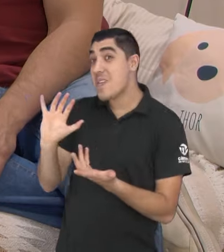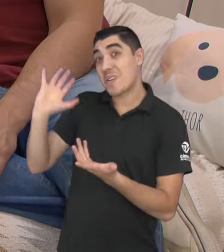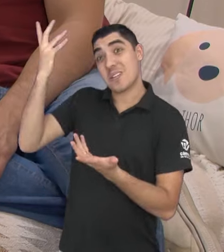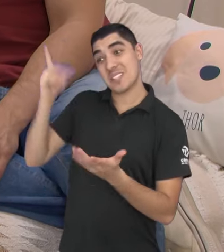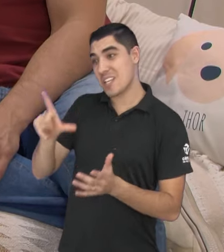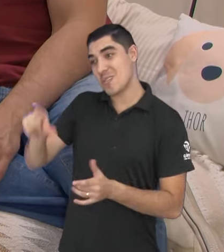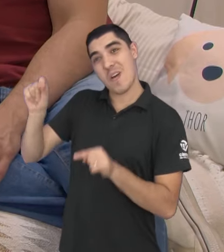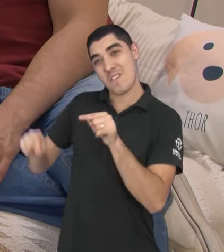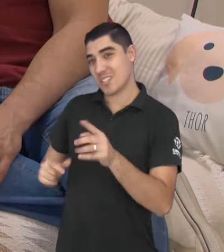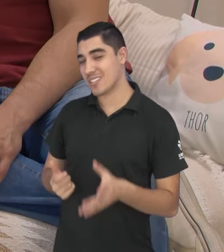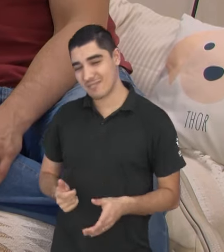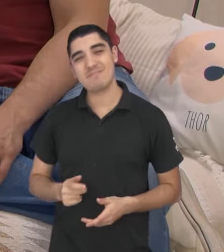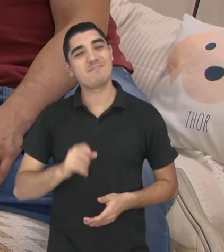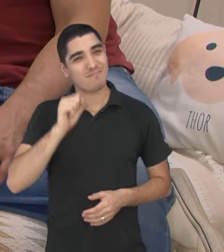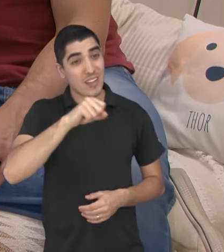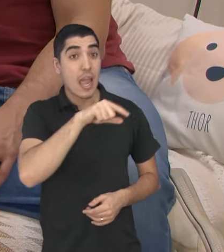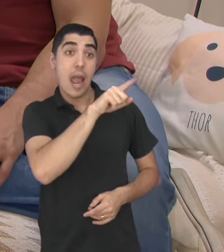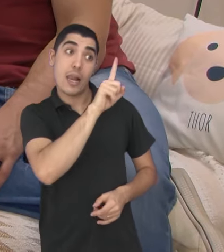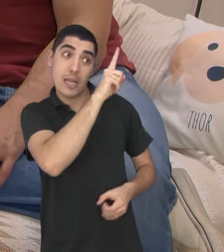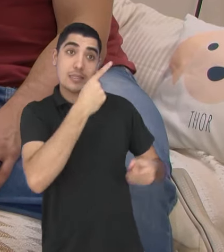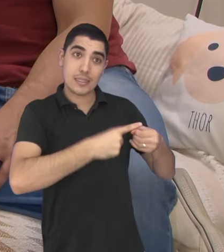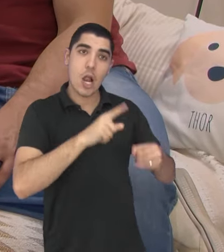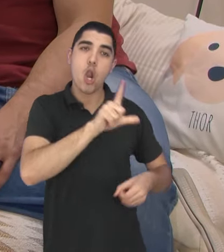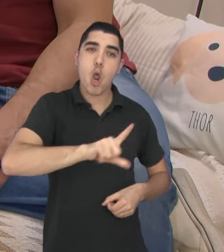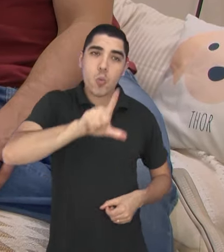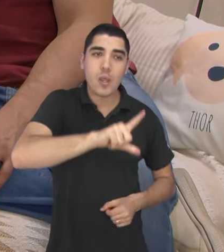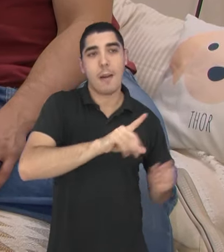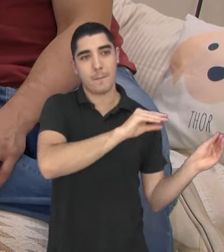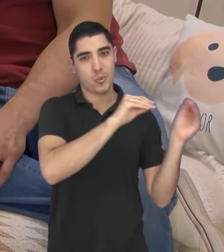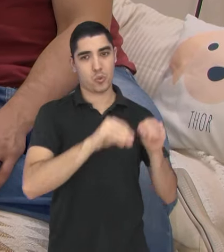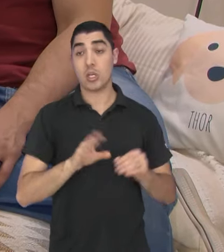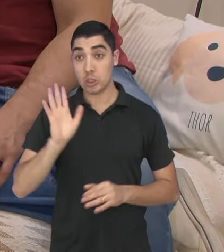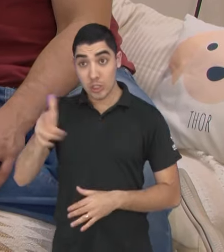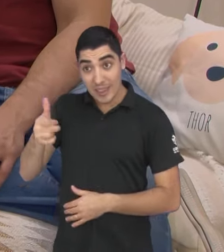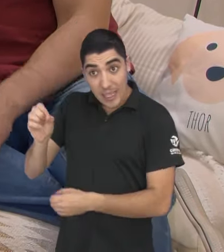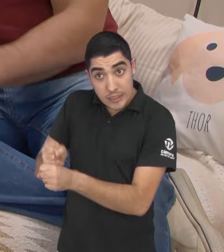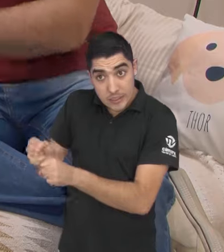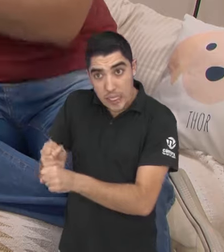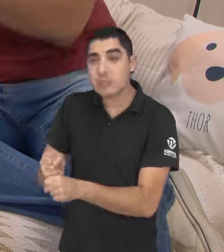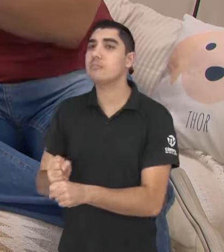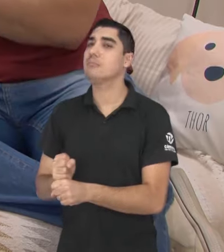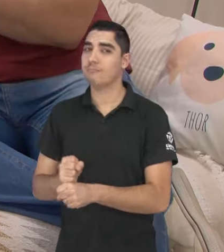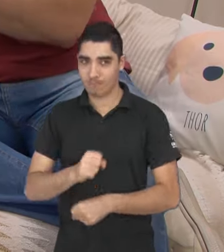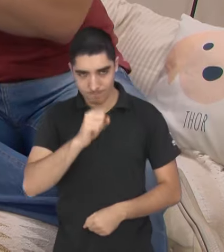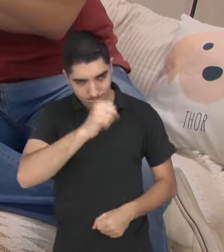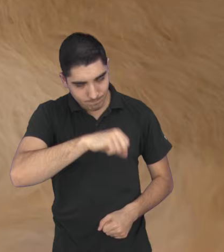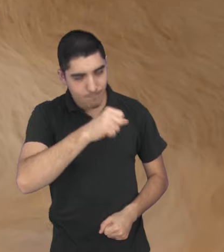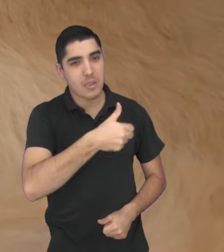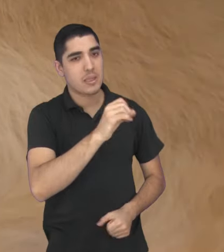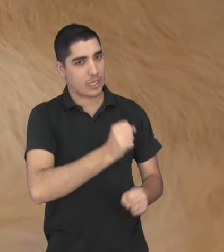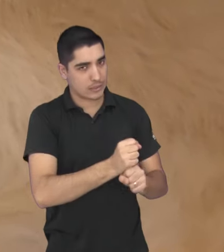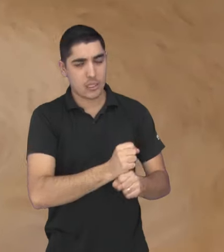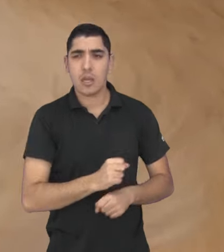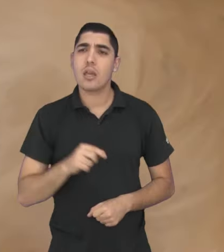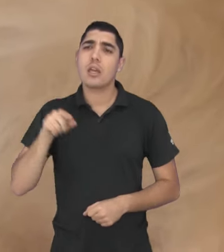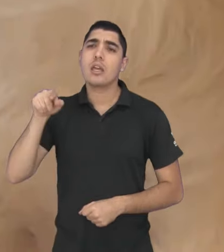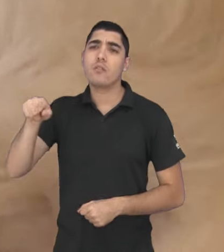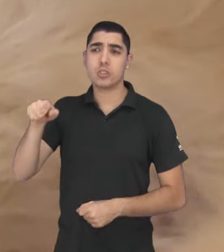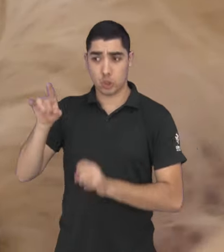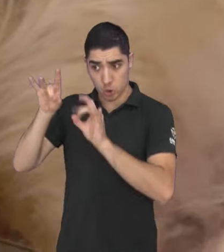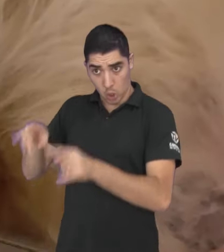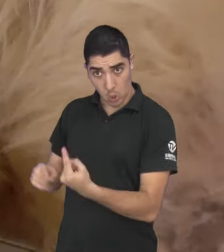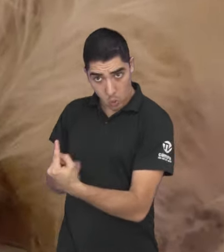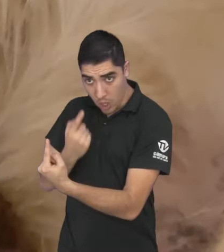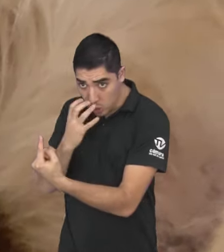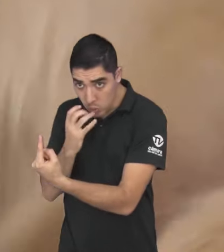Aí ele veio, tá... veio de Londrina pra cá. E tá com você já há 10 anos. Há 10 anos, E nesse meio do caminho, você ficou só com ele?